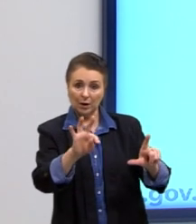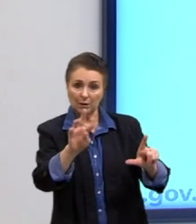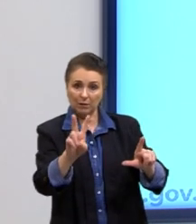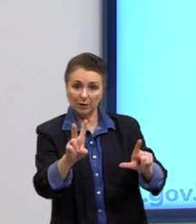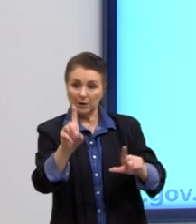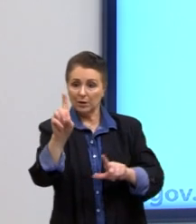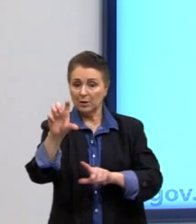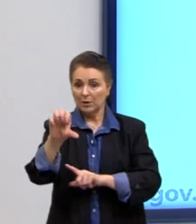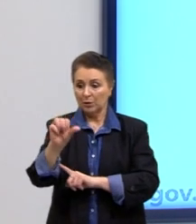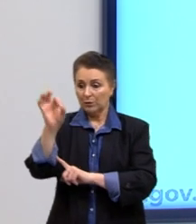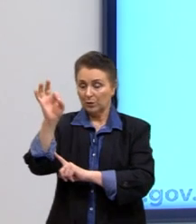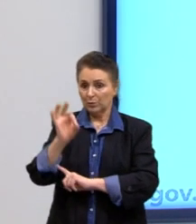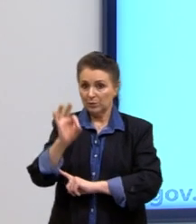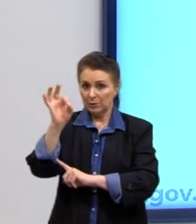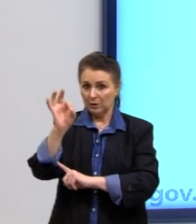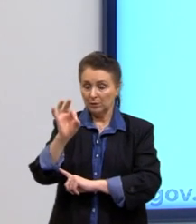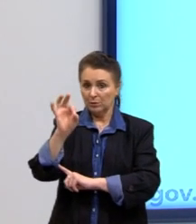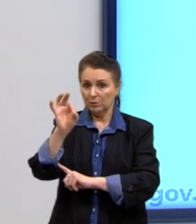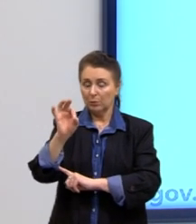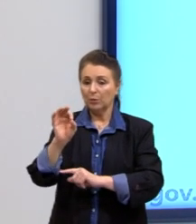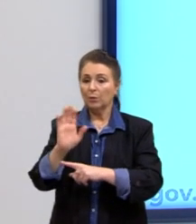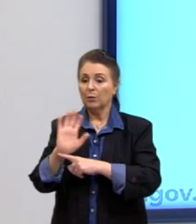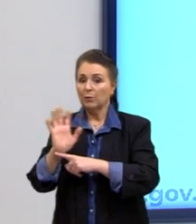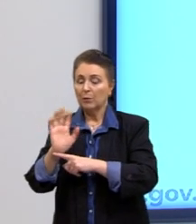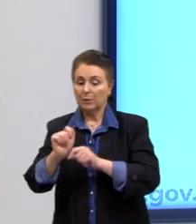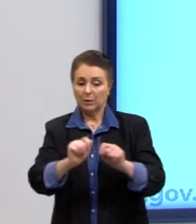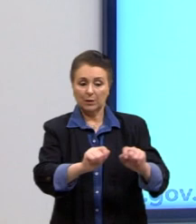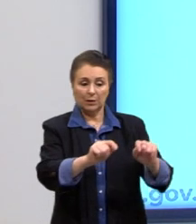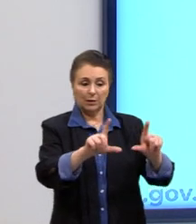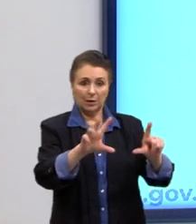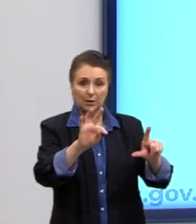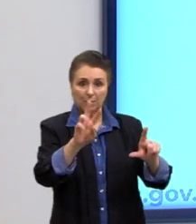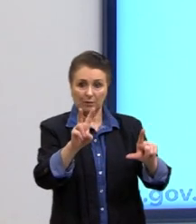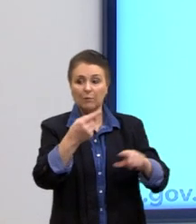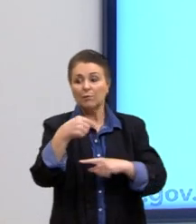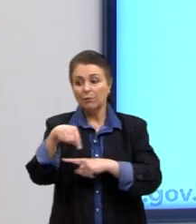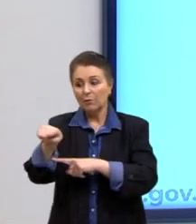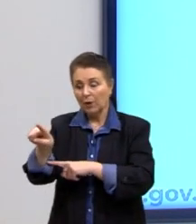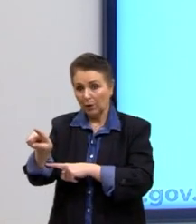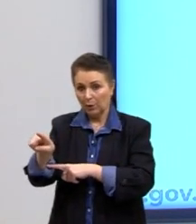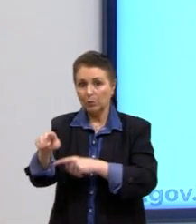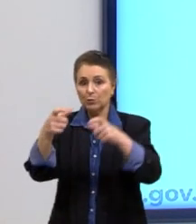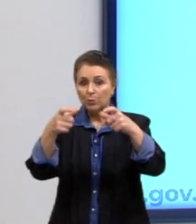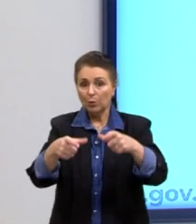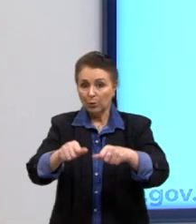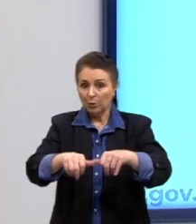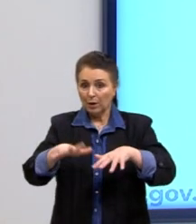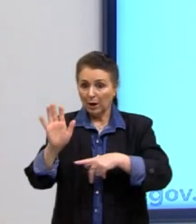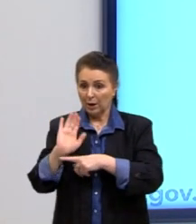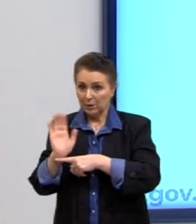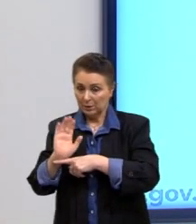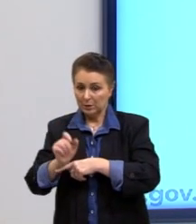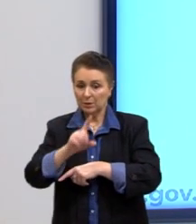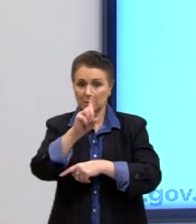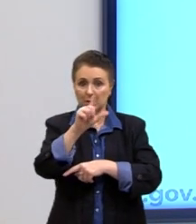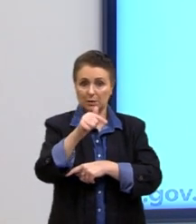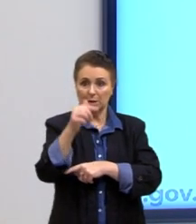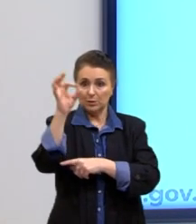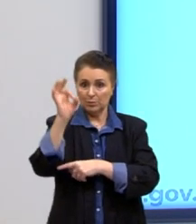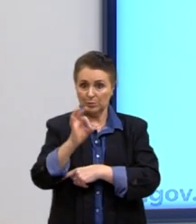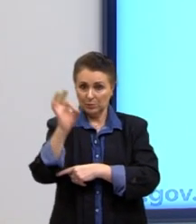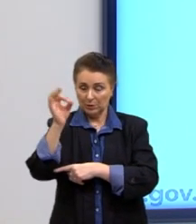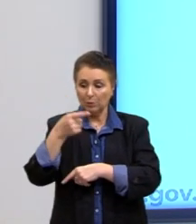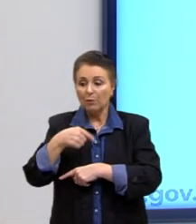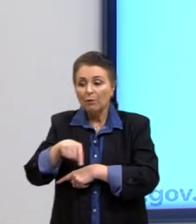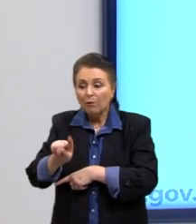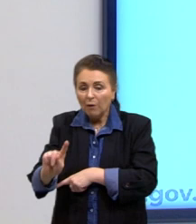19%, né, dos telespectadores de filme na TV vão ao cinema, 17% da população